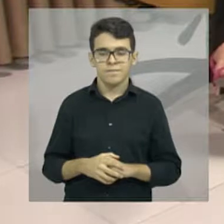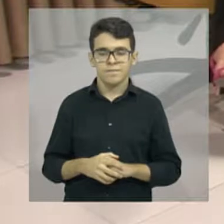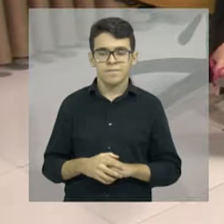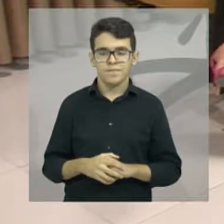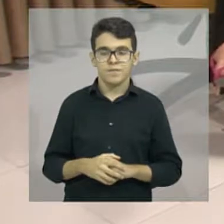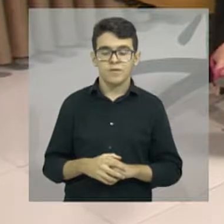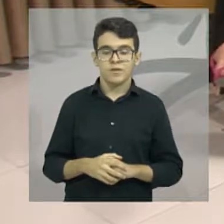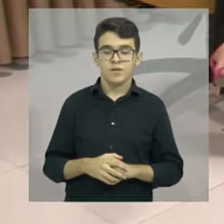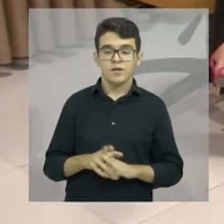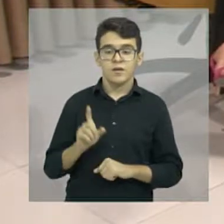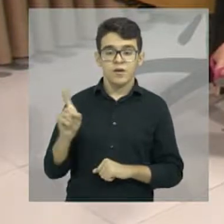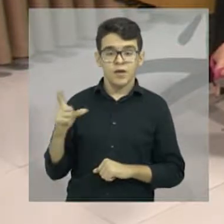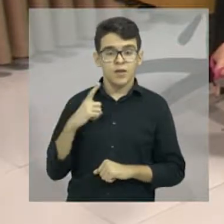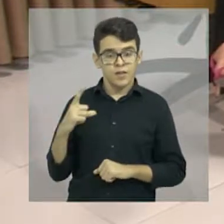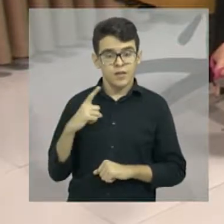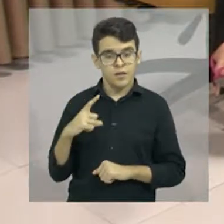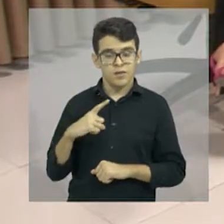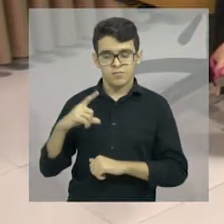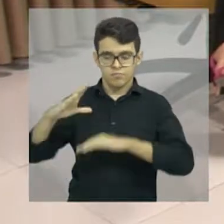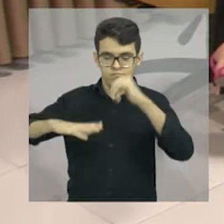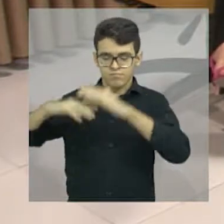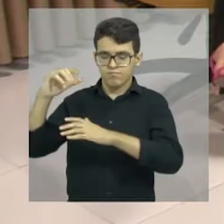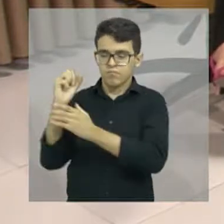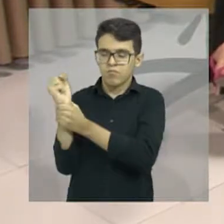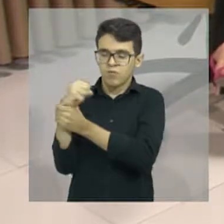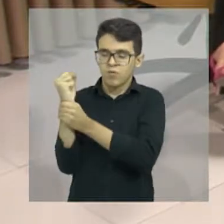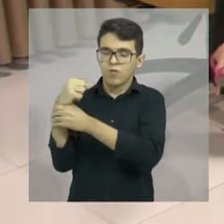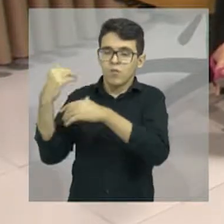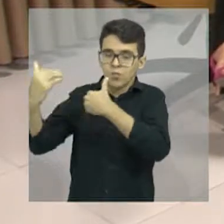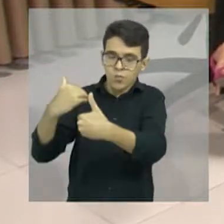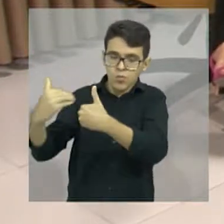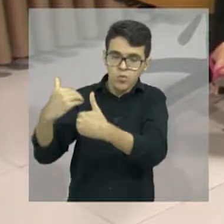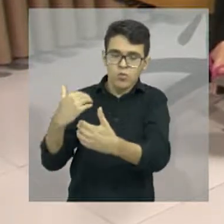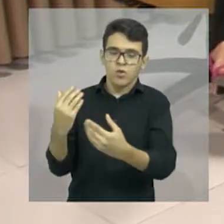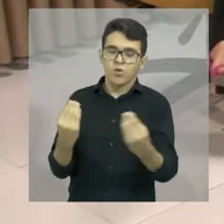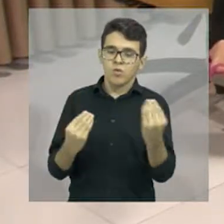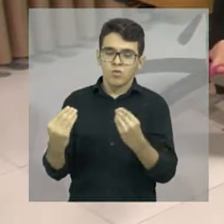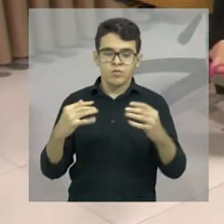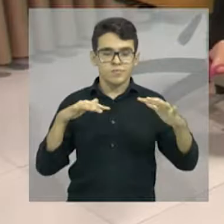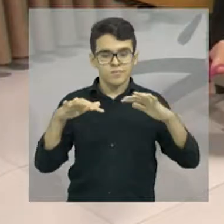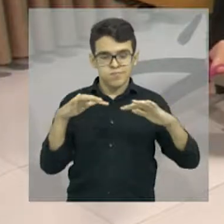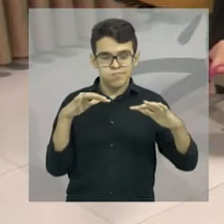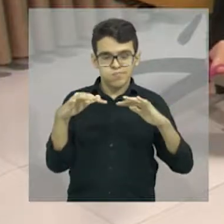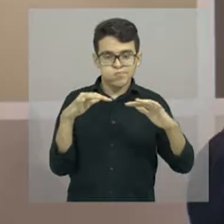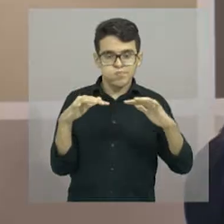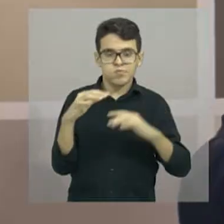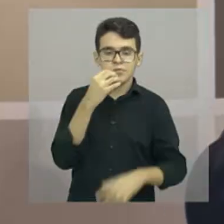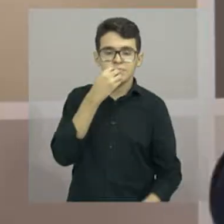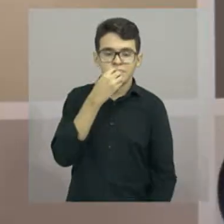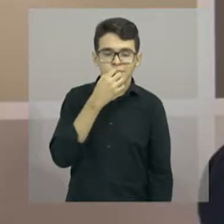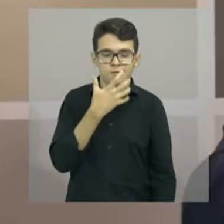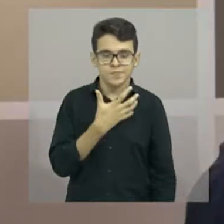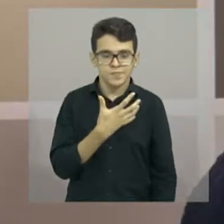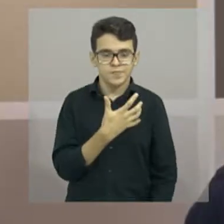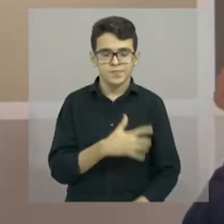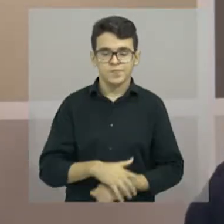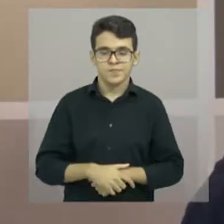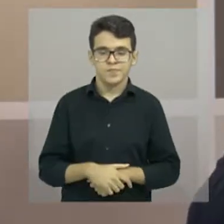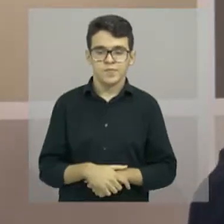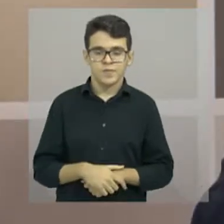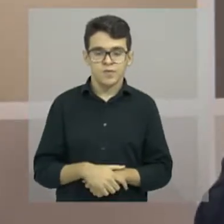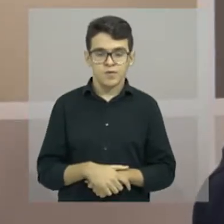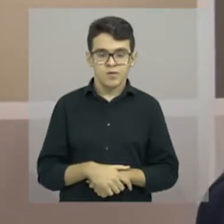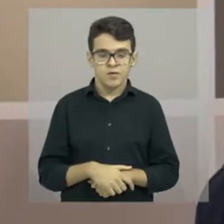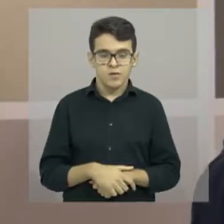geral, sistemicamente. Movimento certo, né? Movimento adequado. certo, para a patologia certa. Se ela já tiver uma pré-existente, tem que ter um